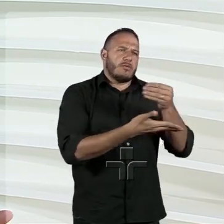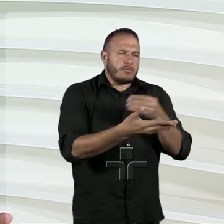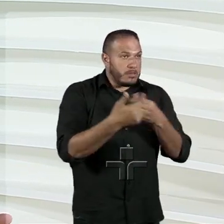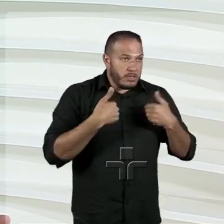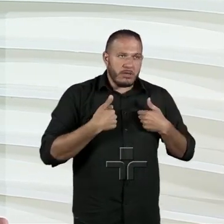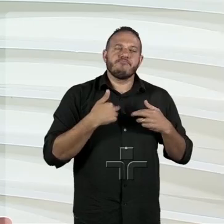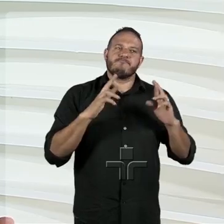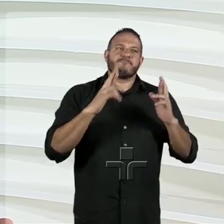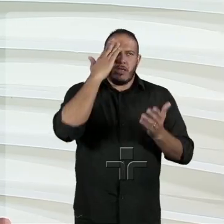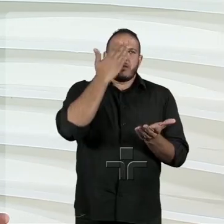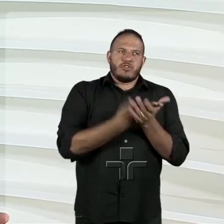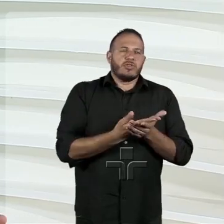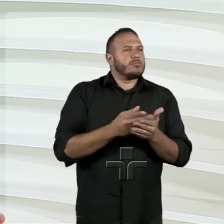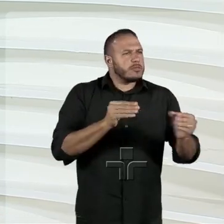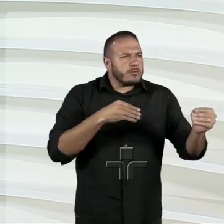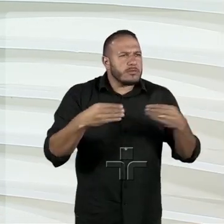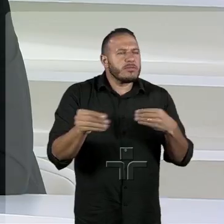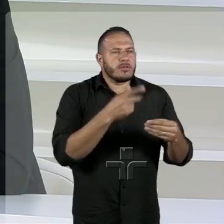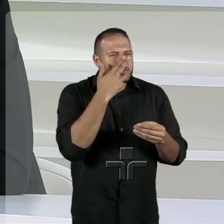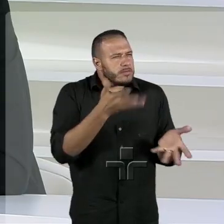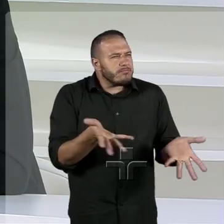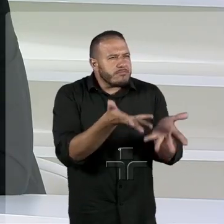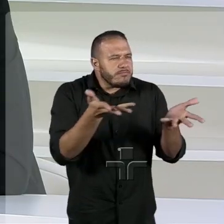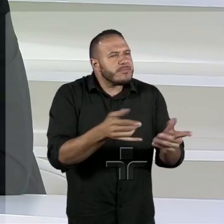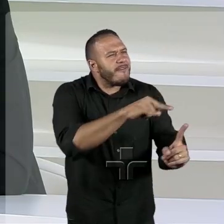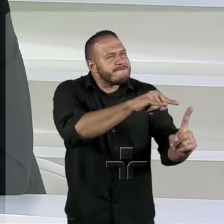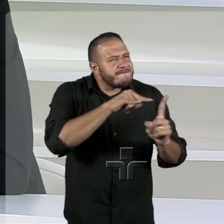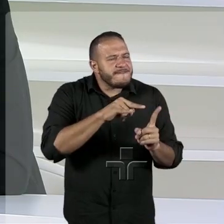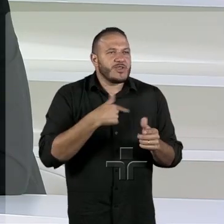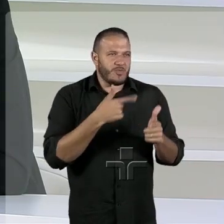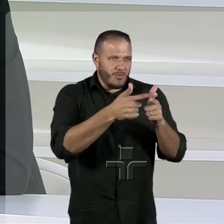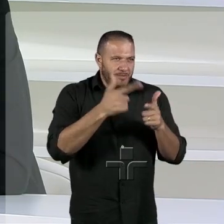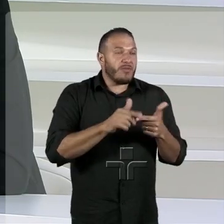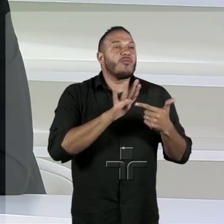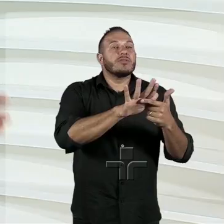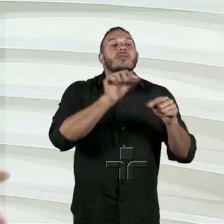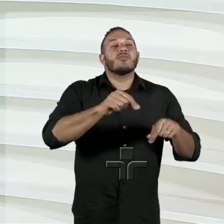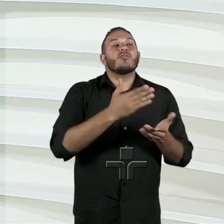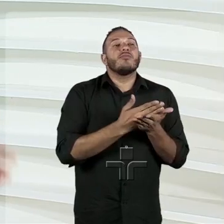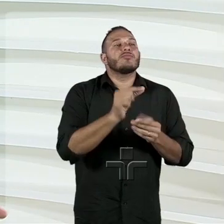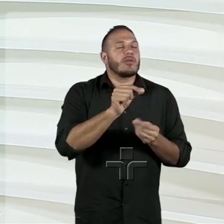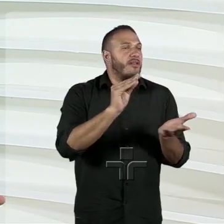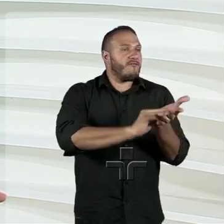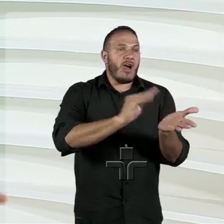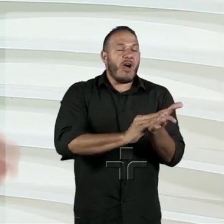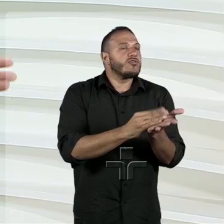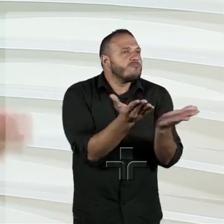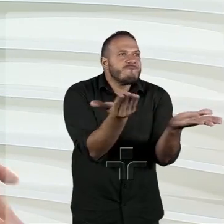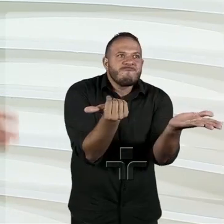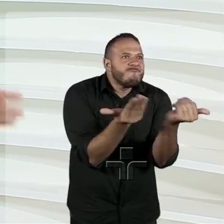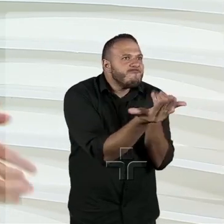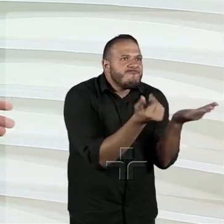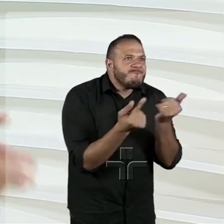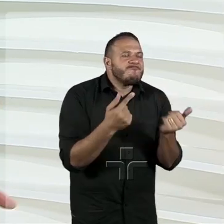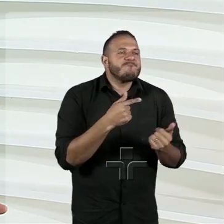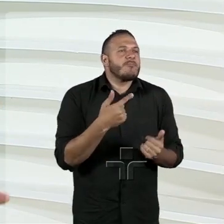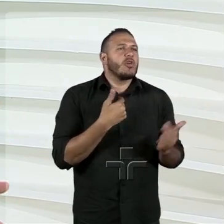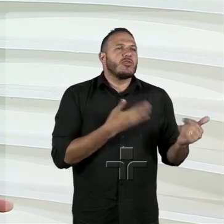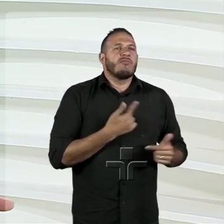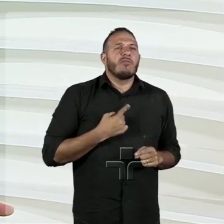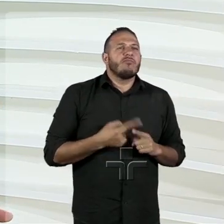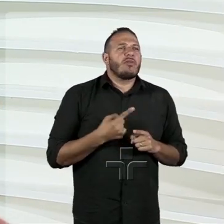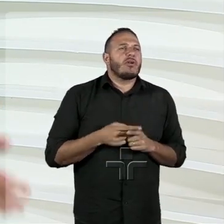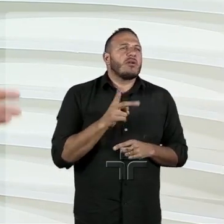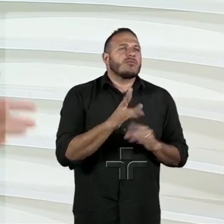na flexibilidade, porque você traz o engajamento. Um dos problemas que eu destaquei aqui no início é falta de engajamento para os nossos jovens. Ele não sabe por que ele precisa